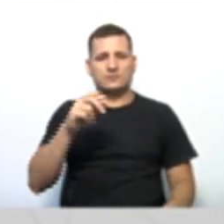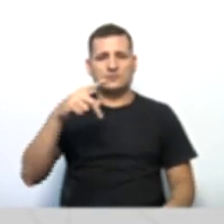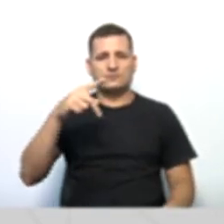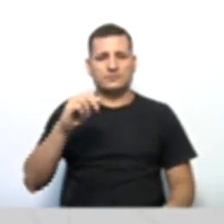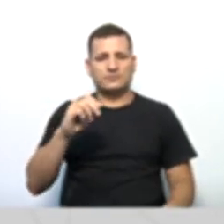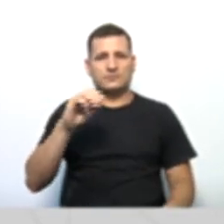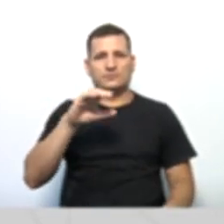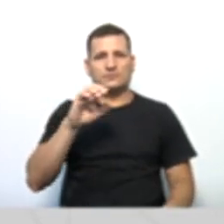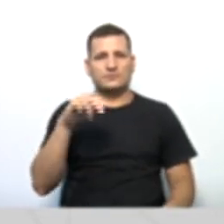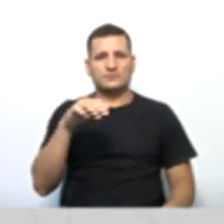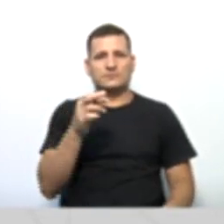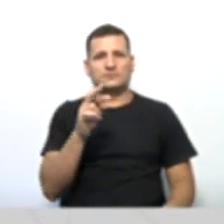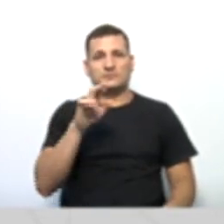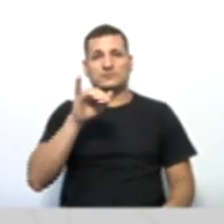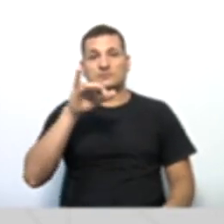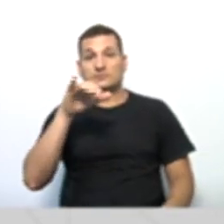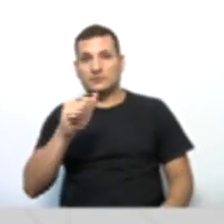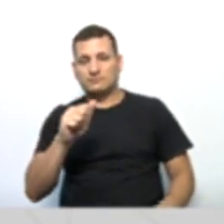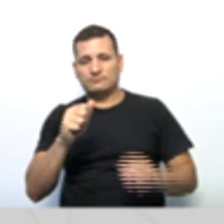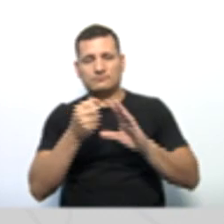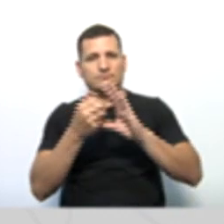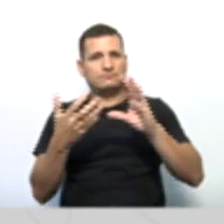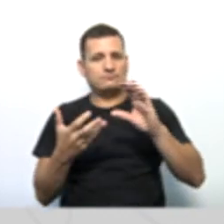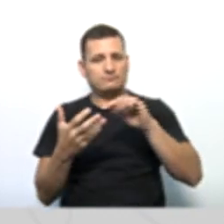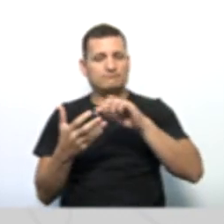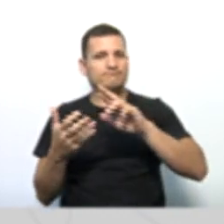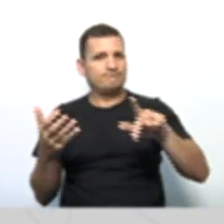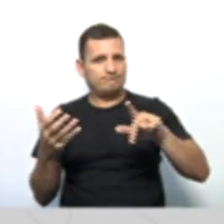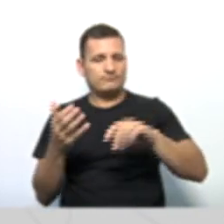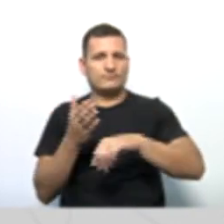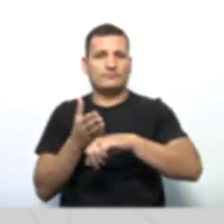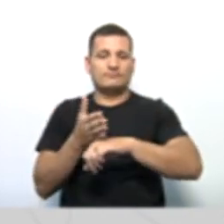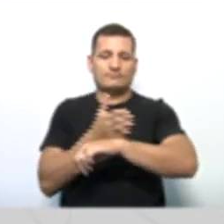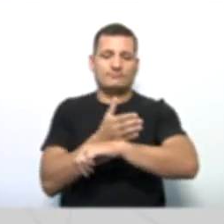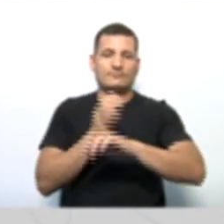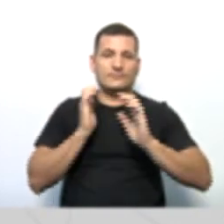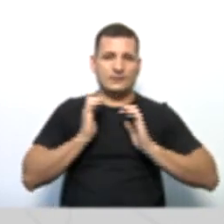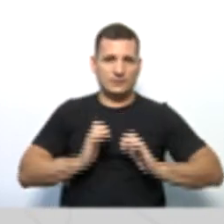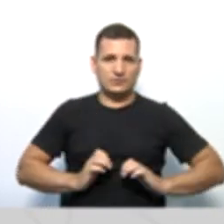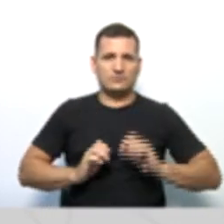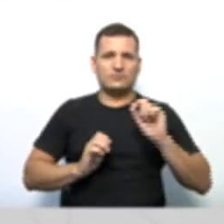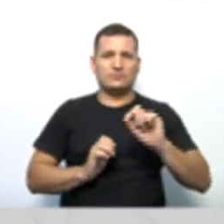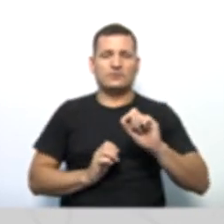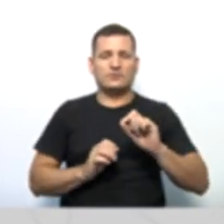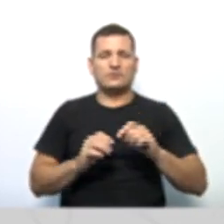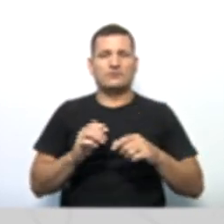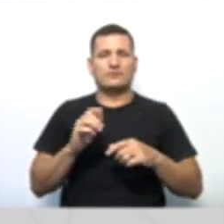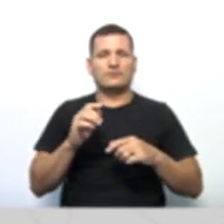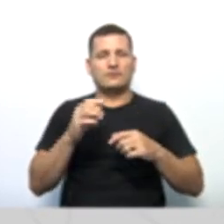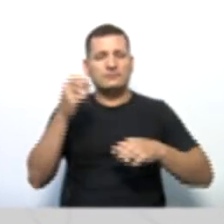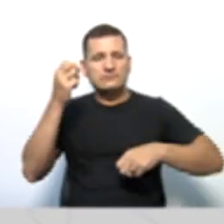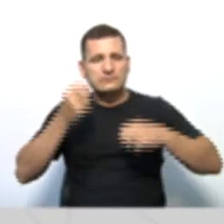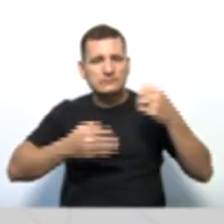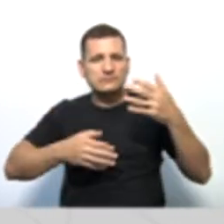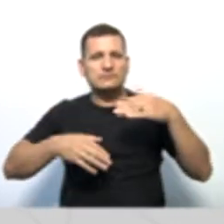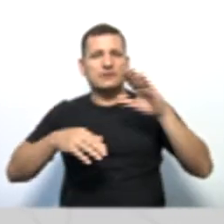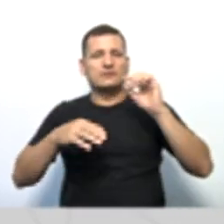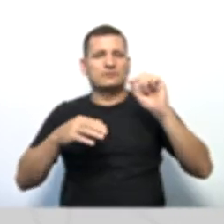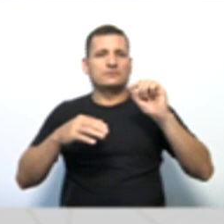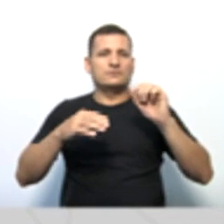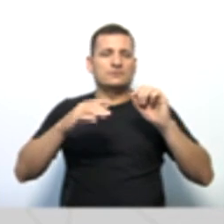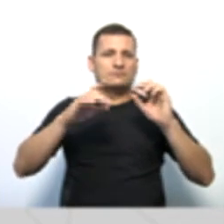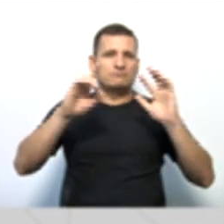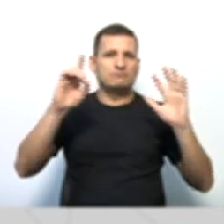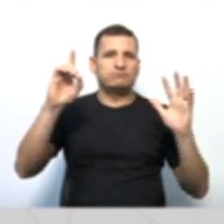moderna. Por quê? Enquanto a ética medieval pregava a centralidade em Deus e na